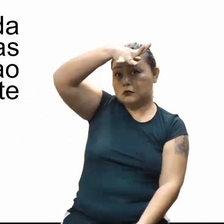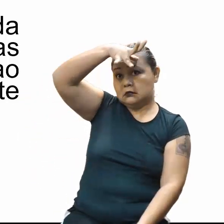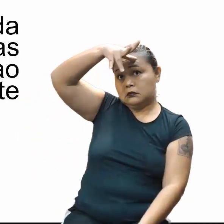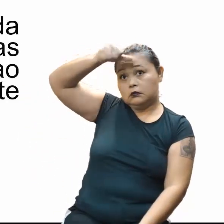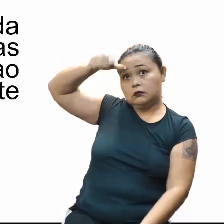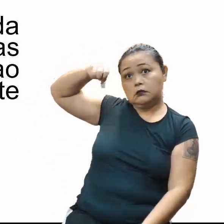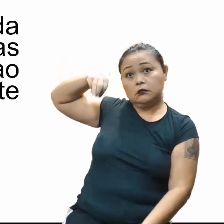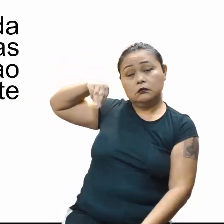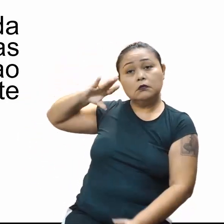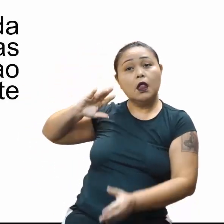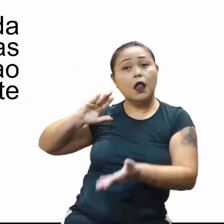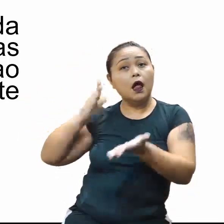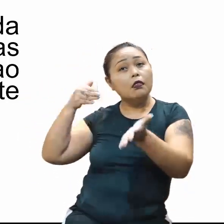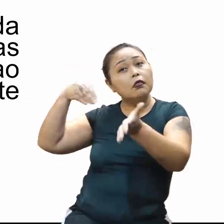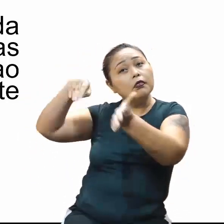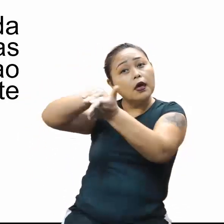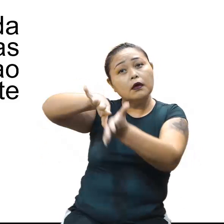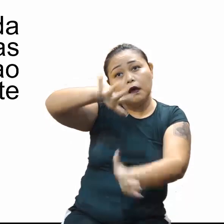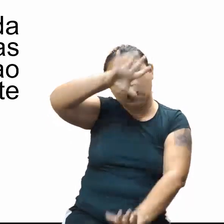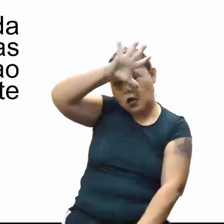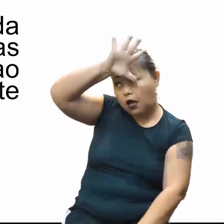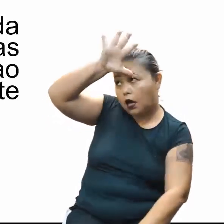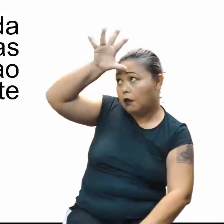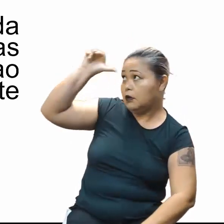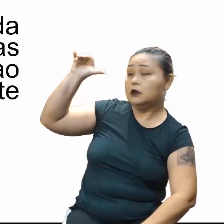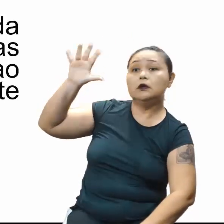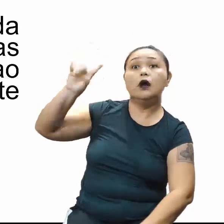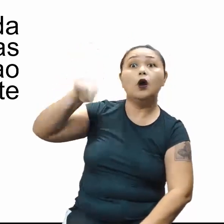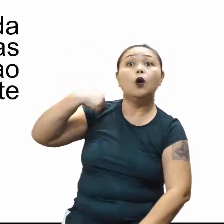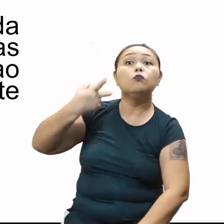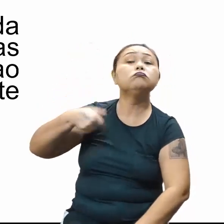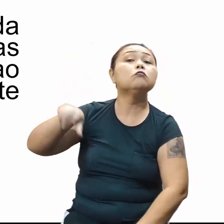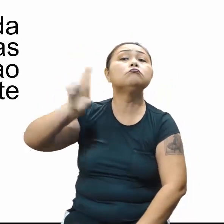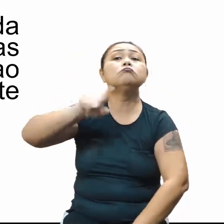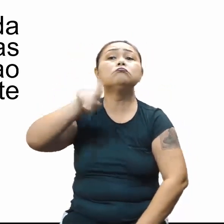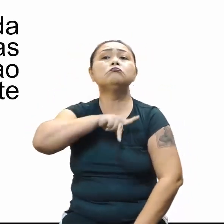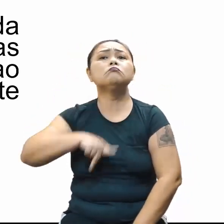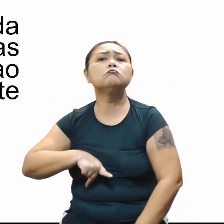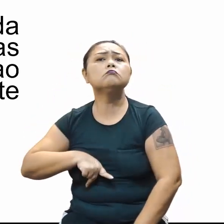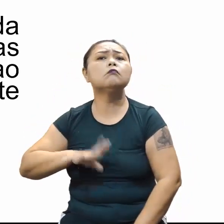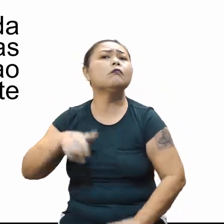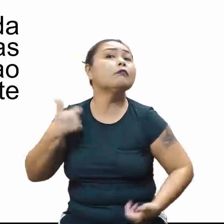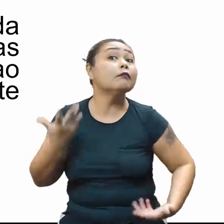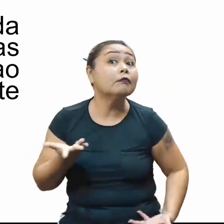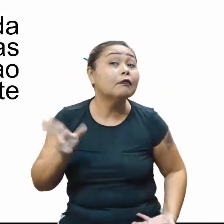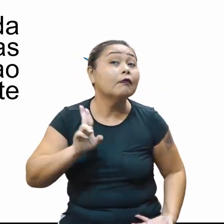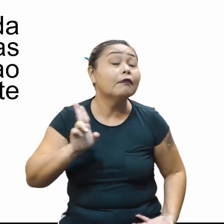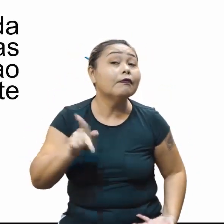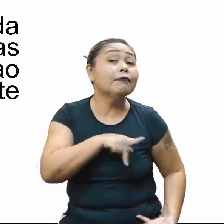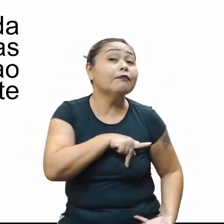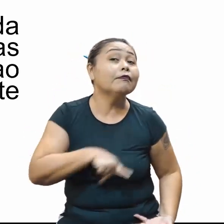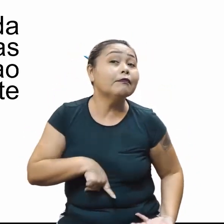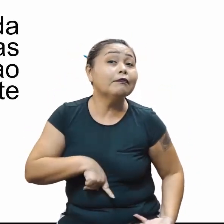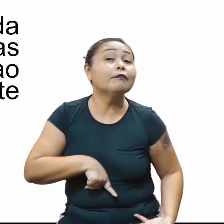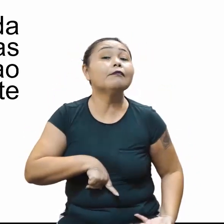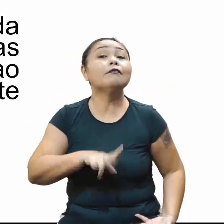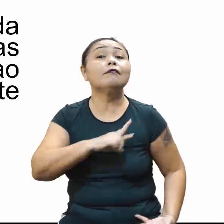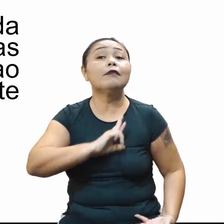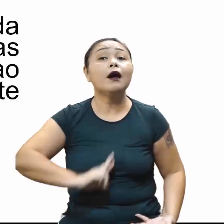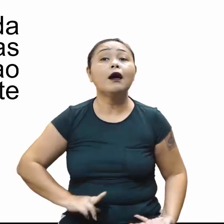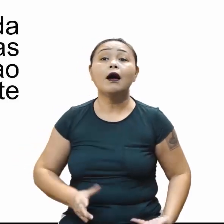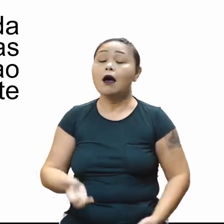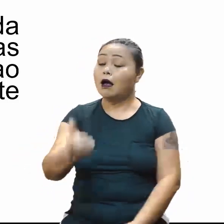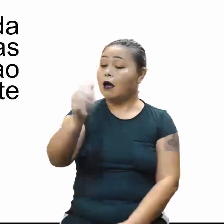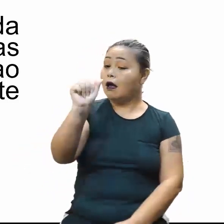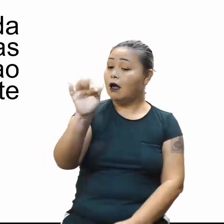Grosso ao Amazonas. Quem era o presidente da República nesse momento? O presidente da República era Afonso